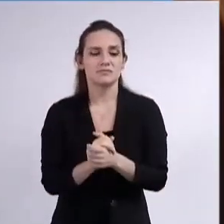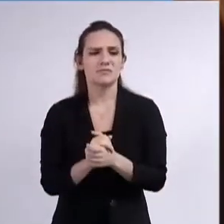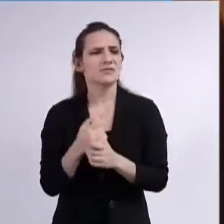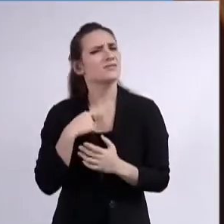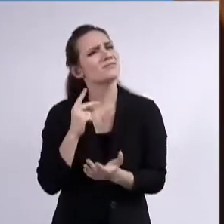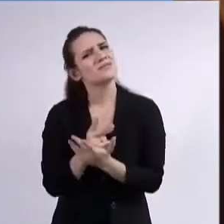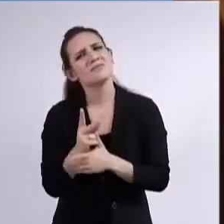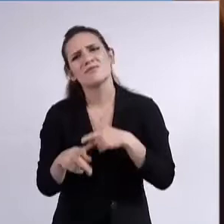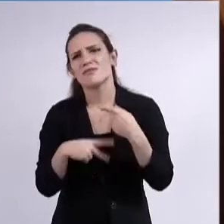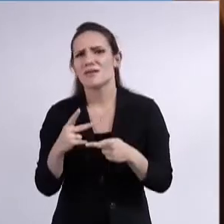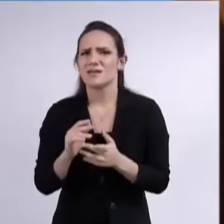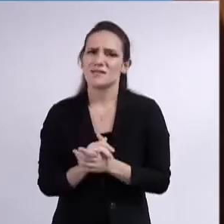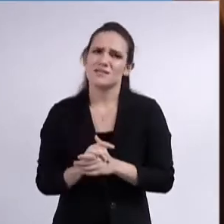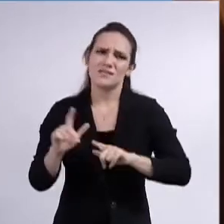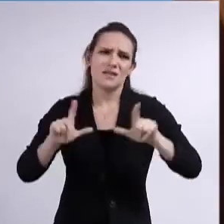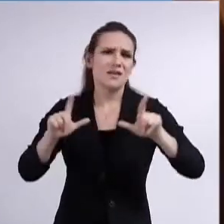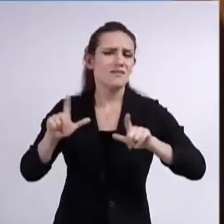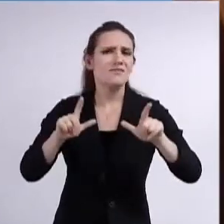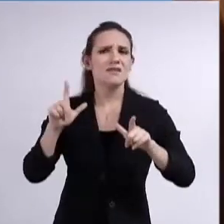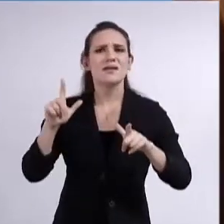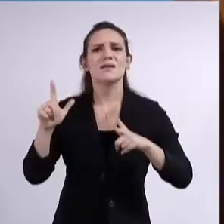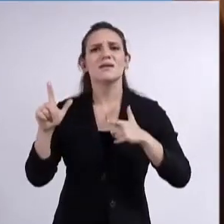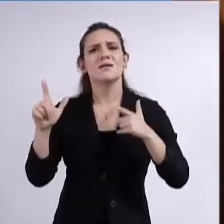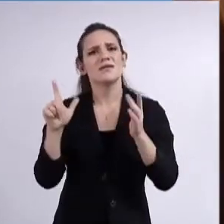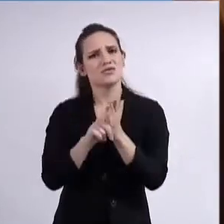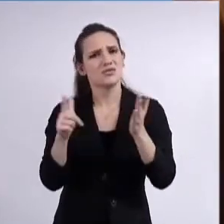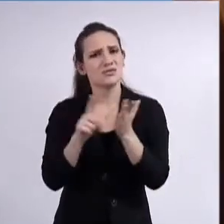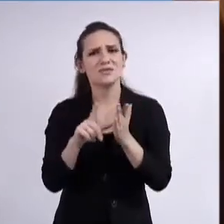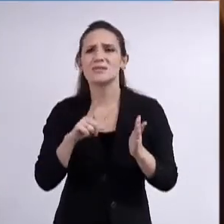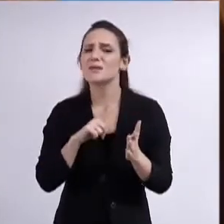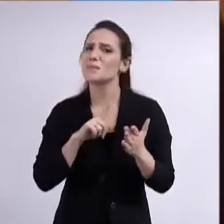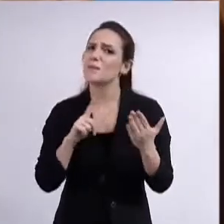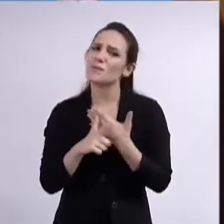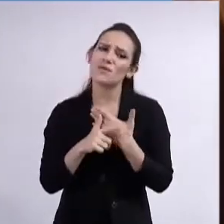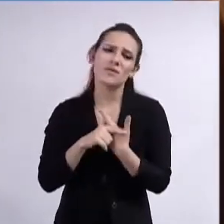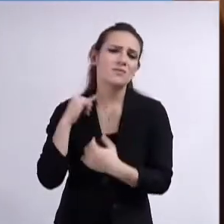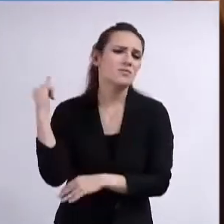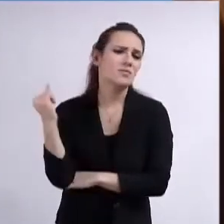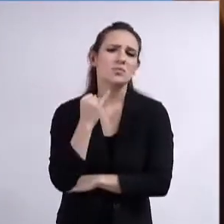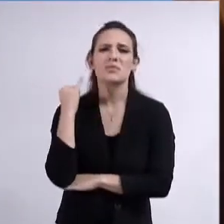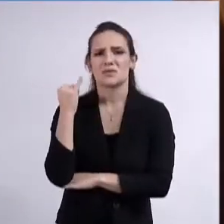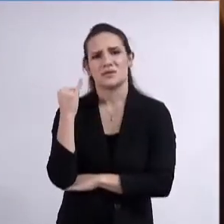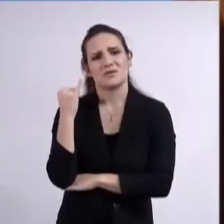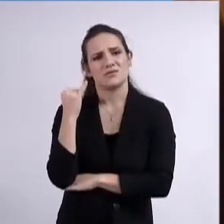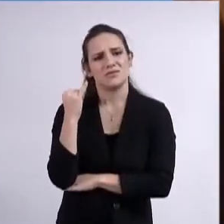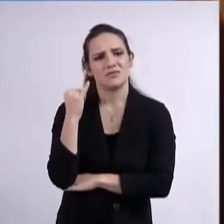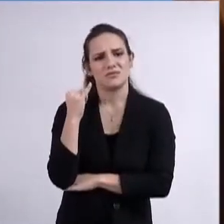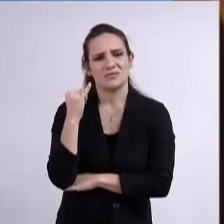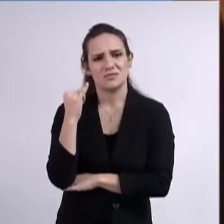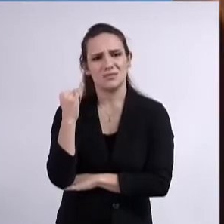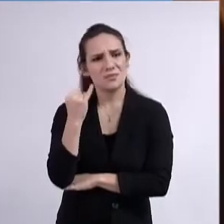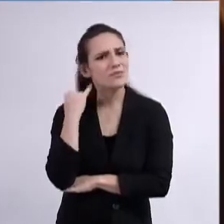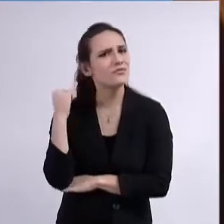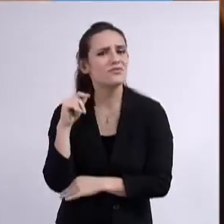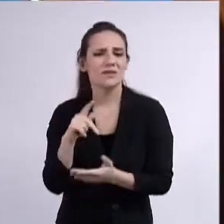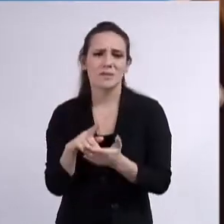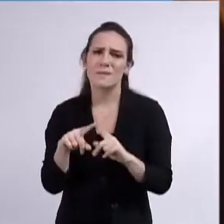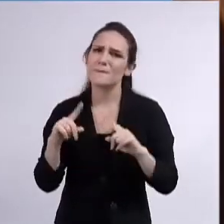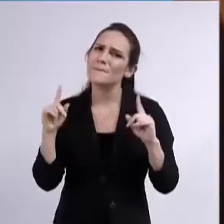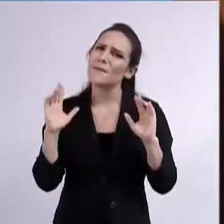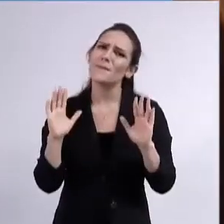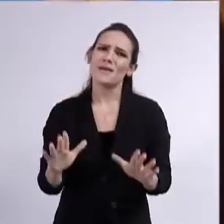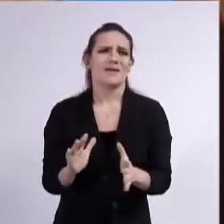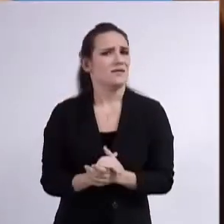digo aqui, a imprensa tem um papel fundamental no Estado Democrático de Direito, ela tem um papel assim extremamente importante, mas muitas